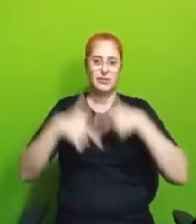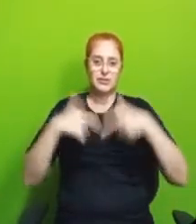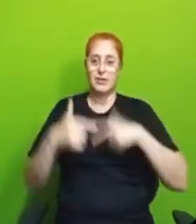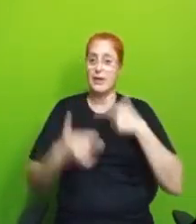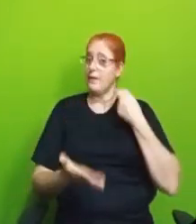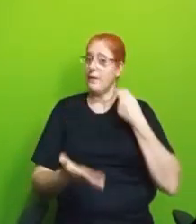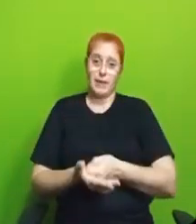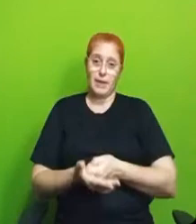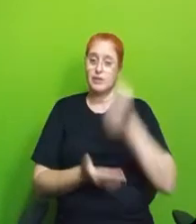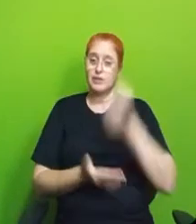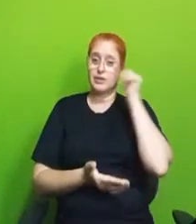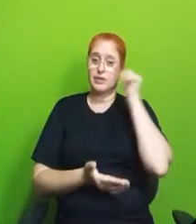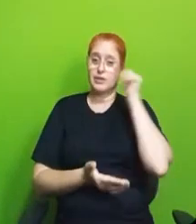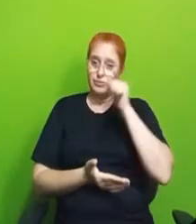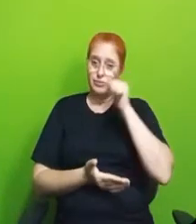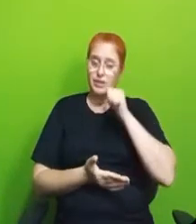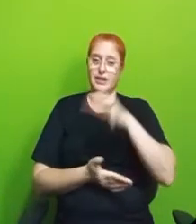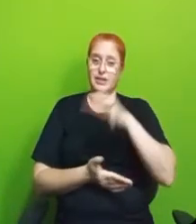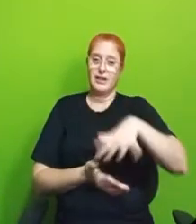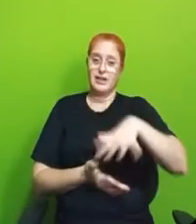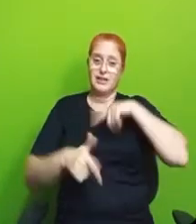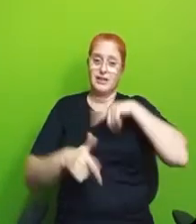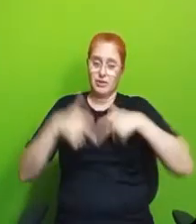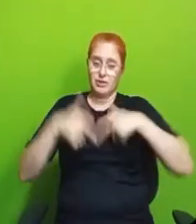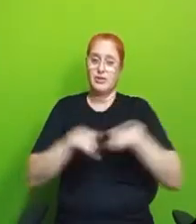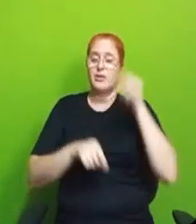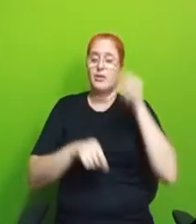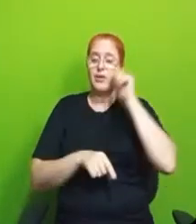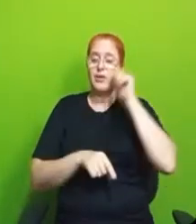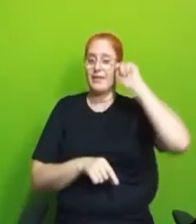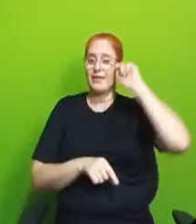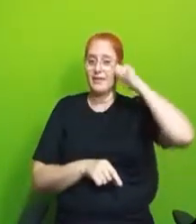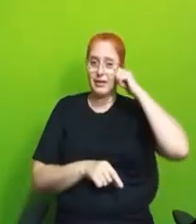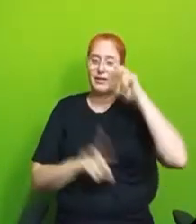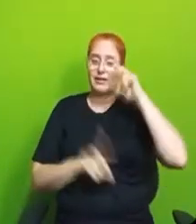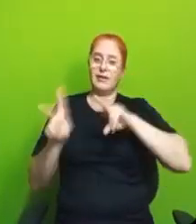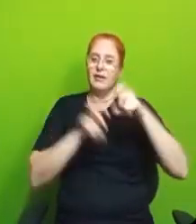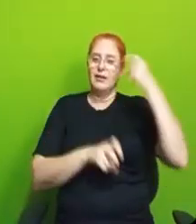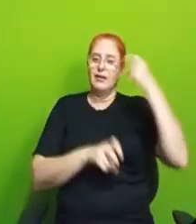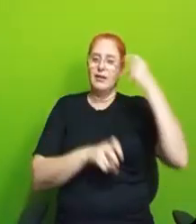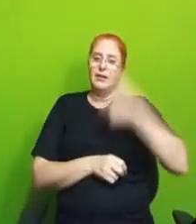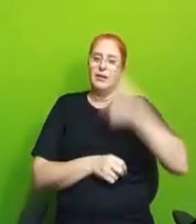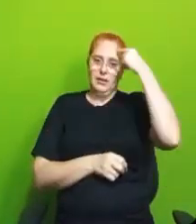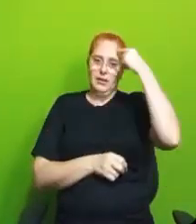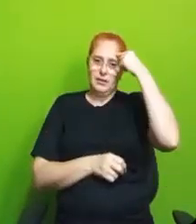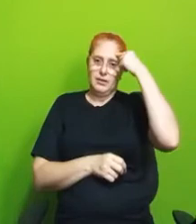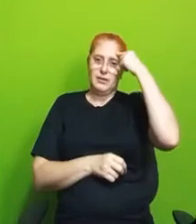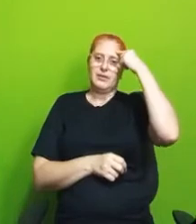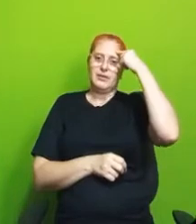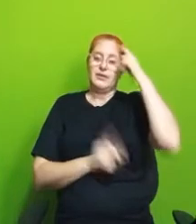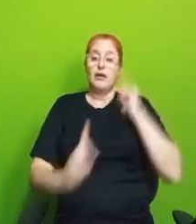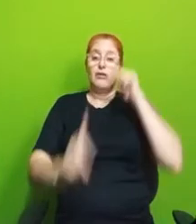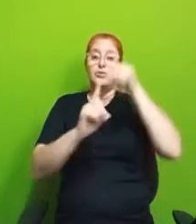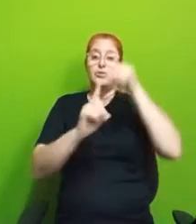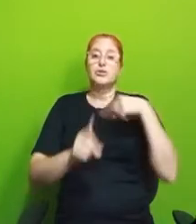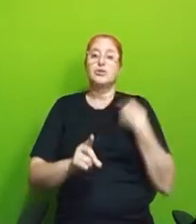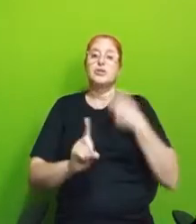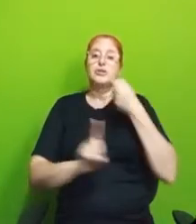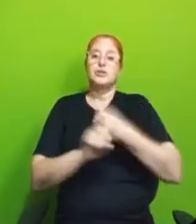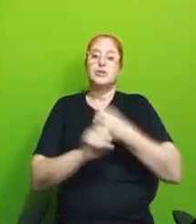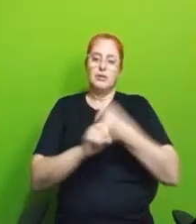da classe trabalhadora e das mulheres negras. Então, é uma questão assim da gente pensar os horizontes da nossa luta também. O nome da pesquisadora